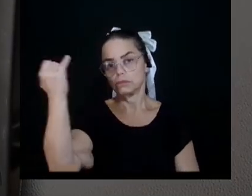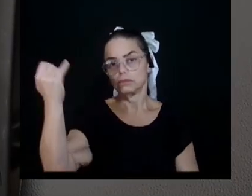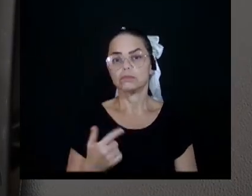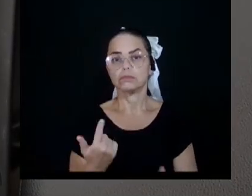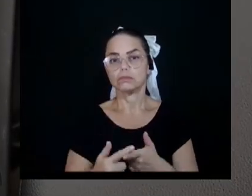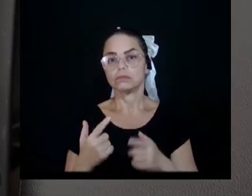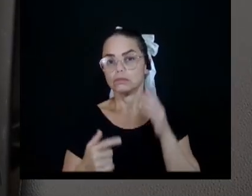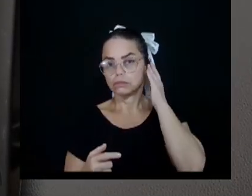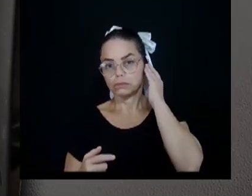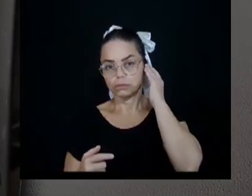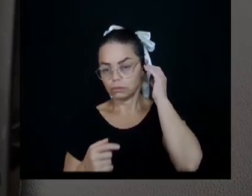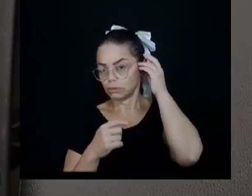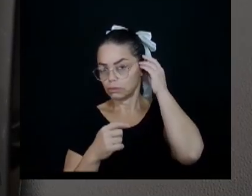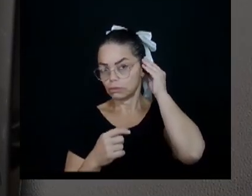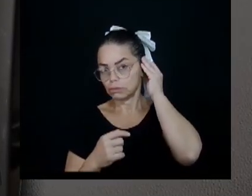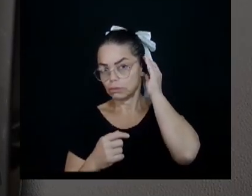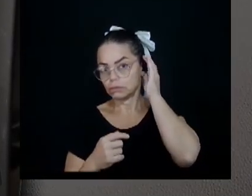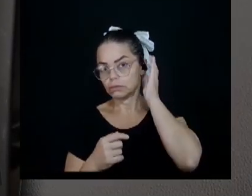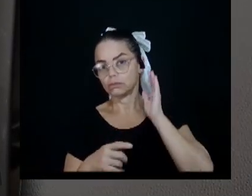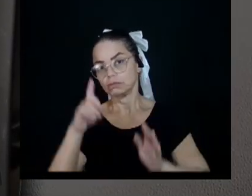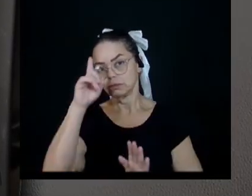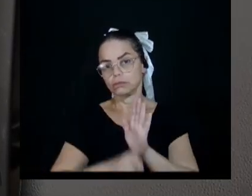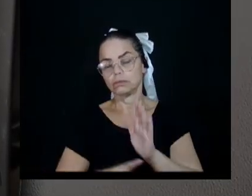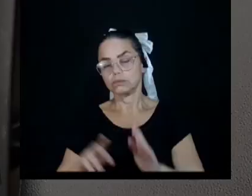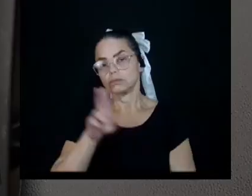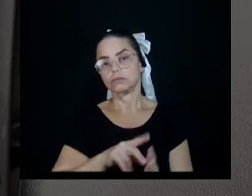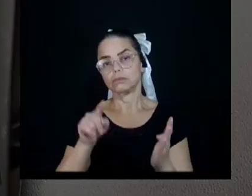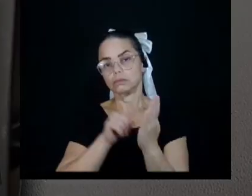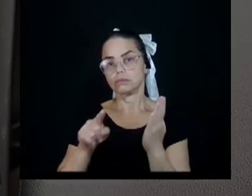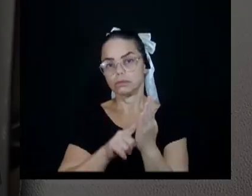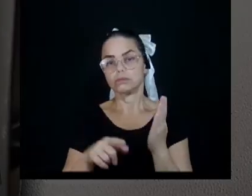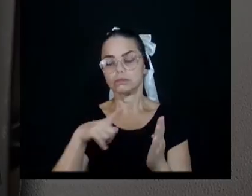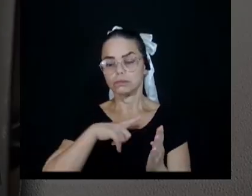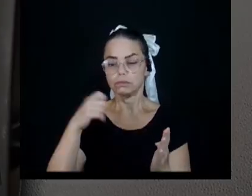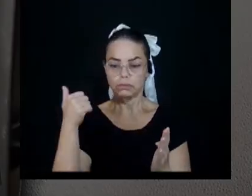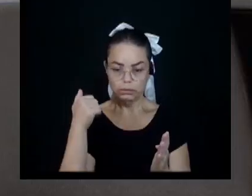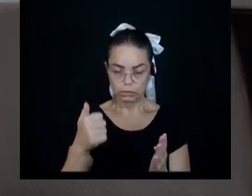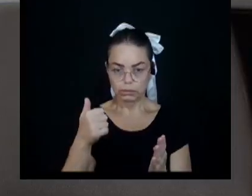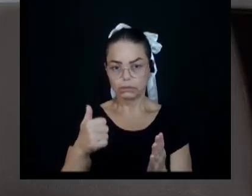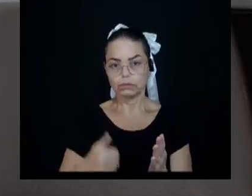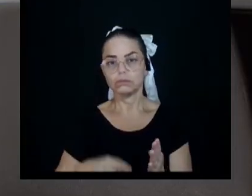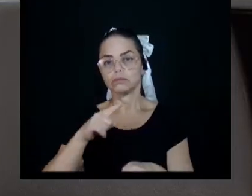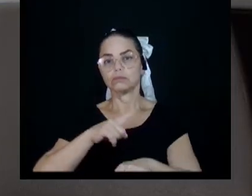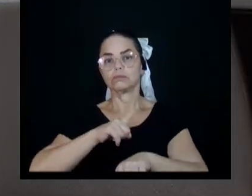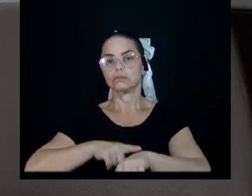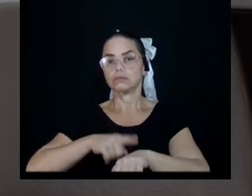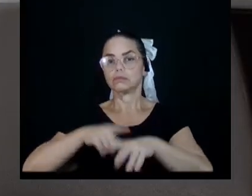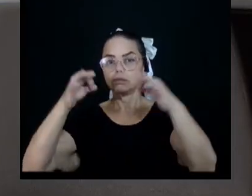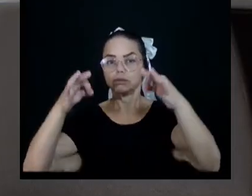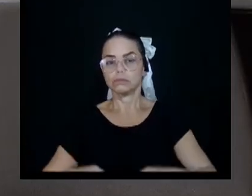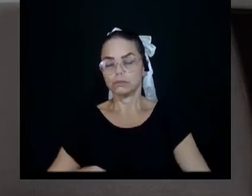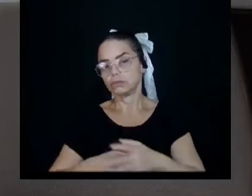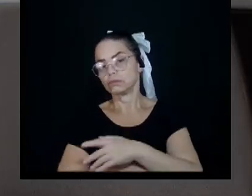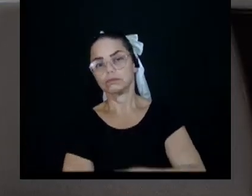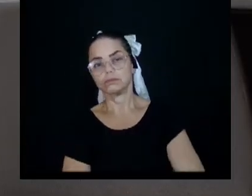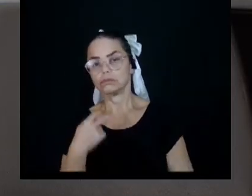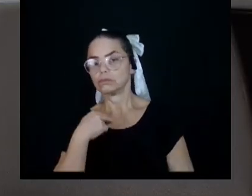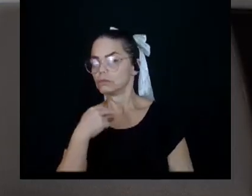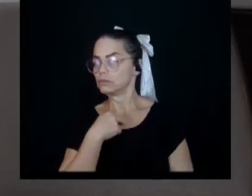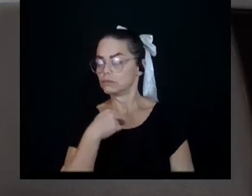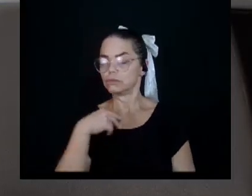criança ou adolescente tem o direito de usar o celular. Tem o direito nos horários adequados, não dentro da sala de aula em que ela tem